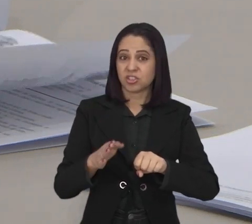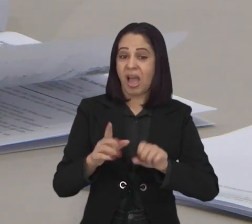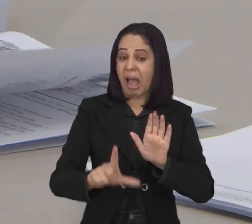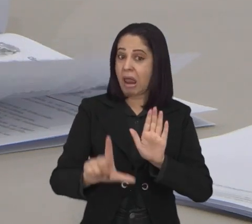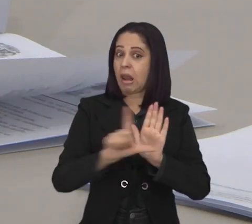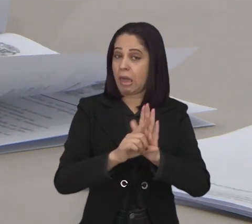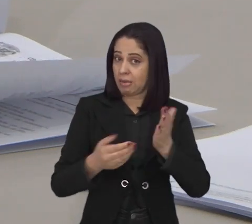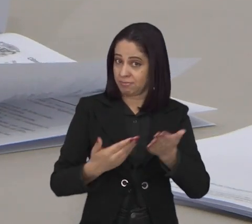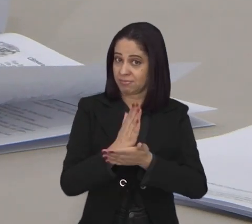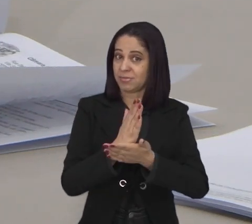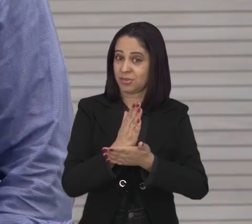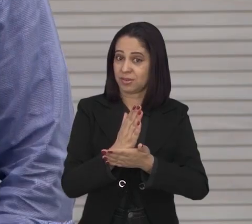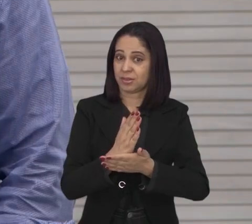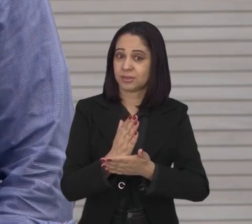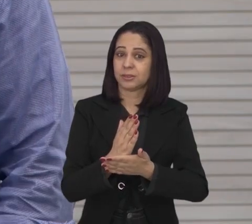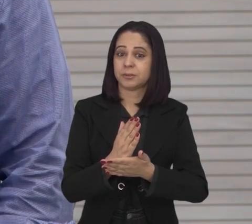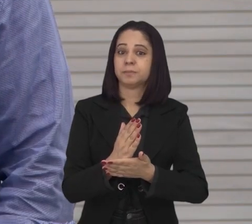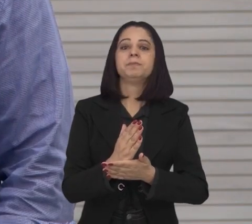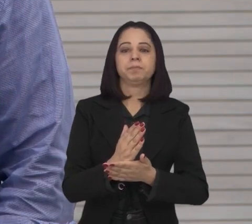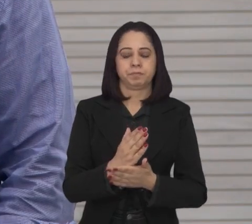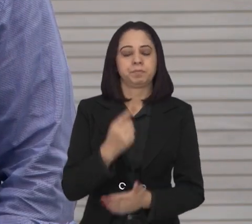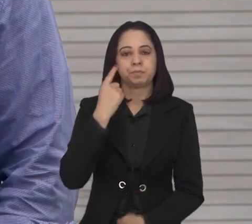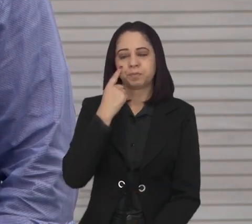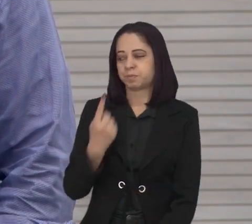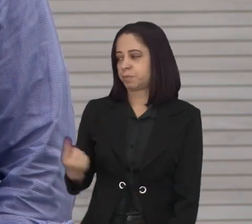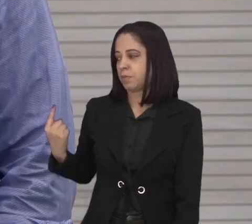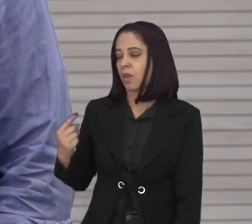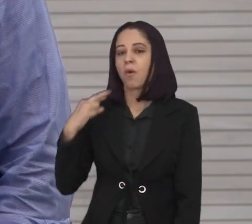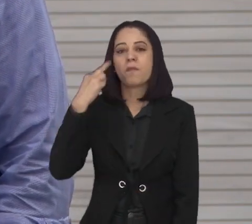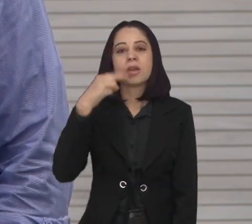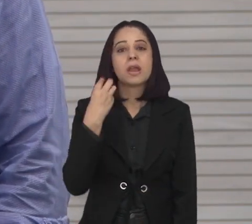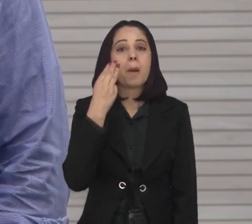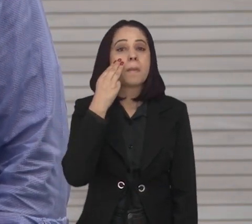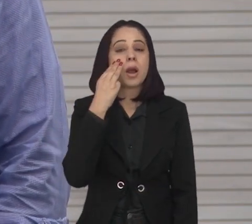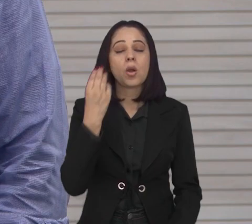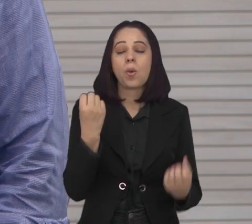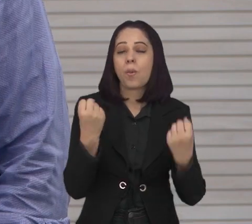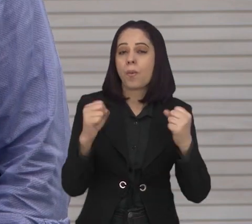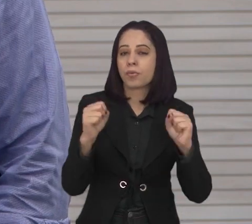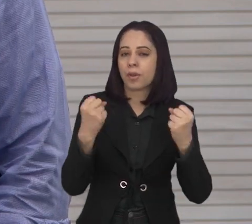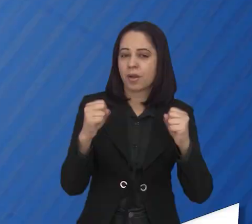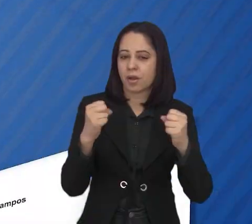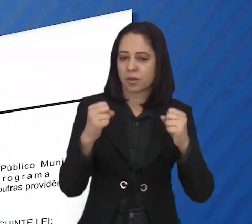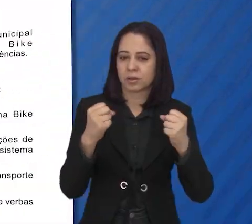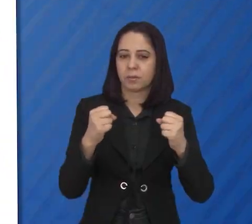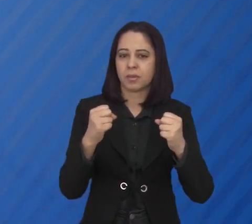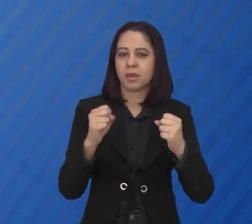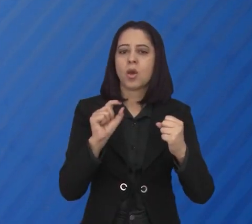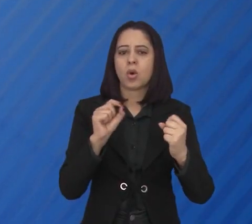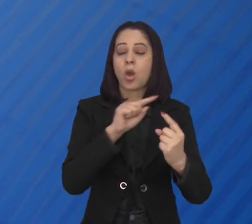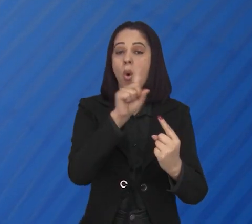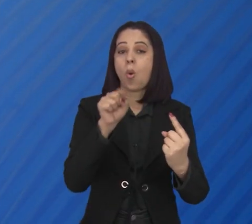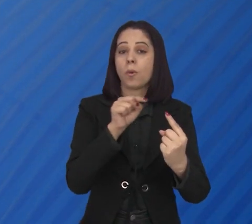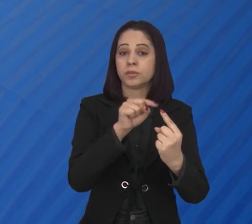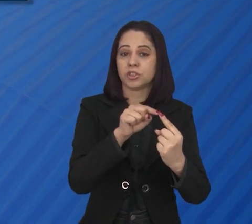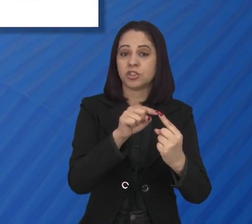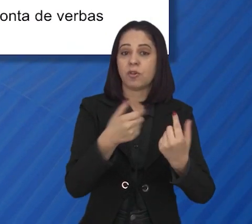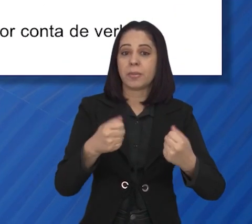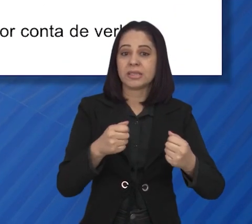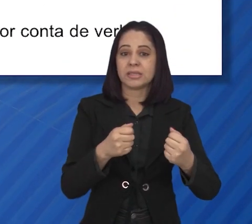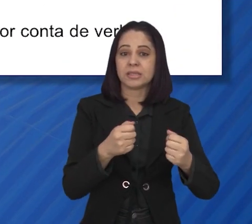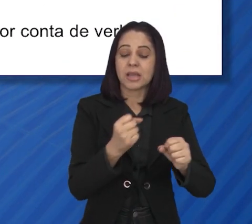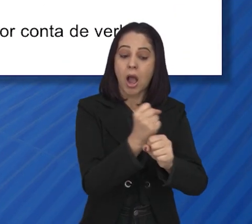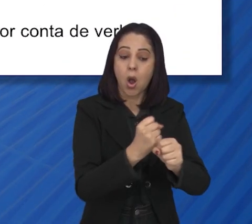de leis aprovadas. Uma delas, apresentada pelo vereador Marcão da Academia, prevê a construção de